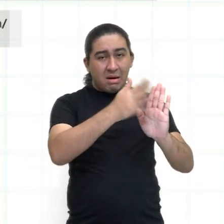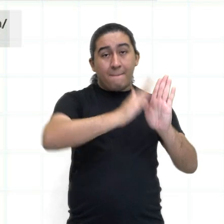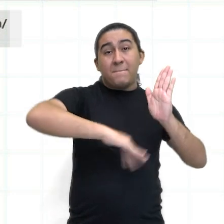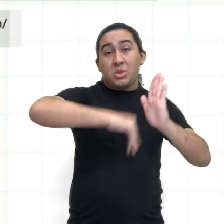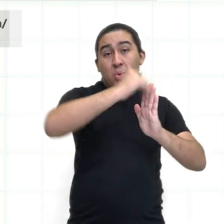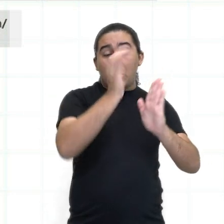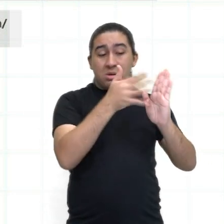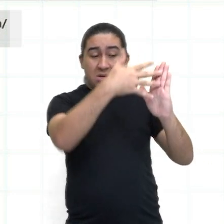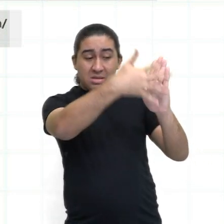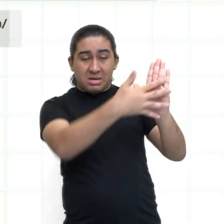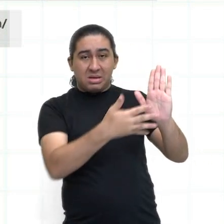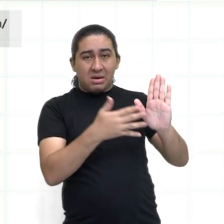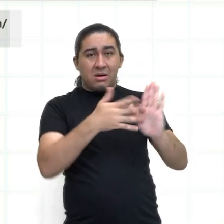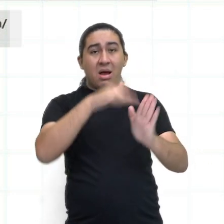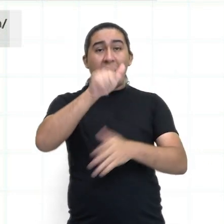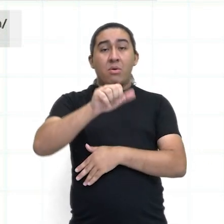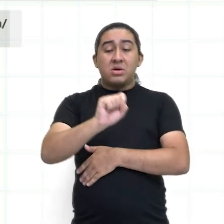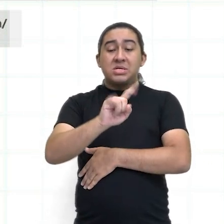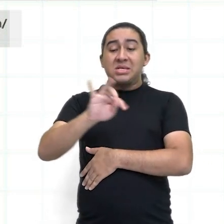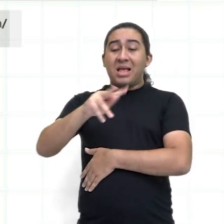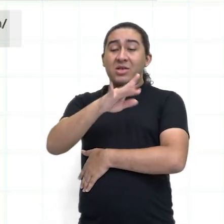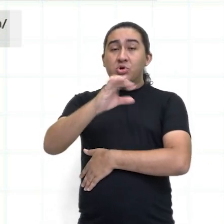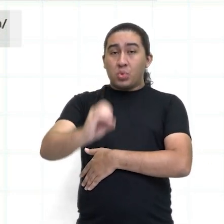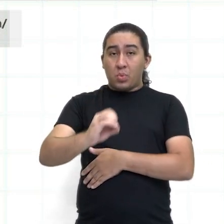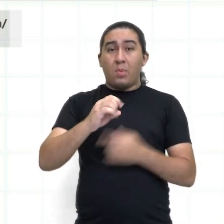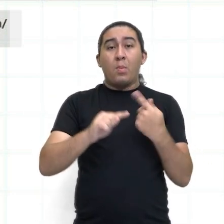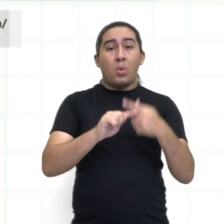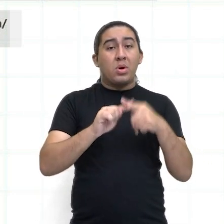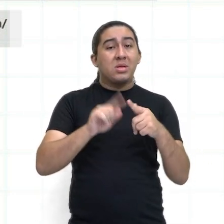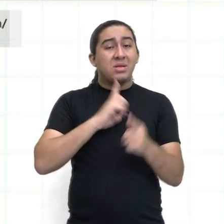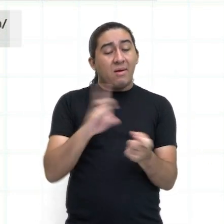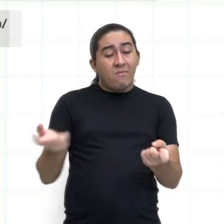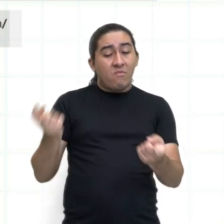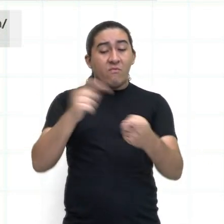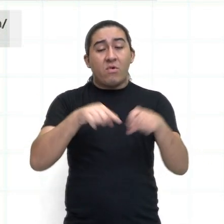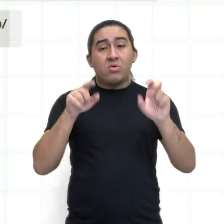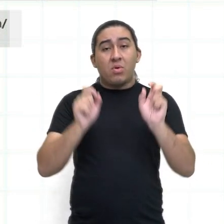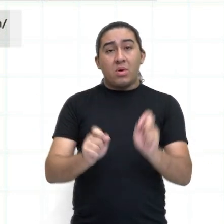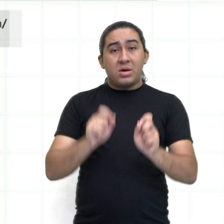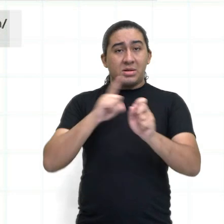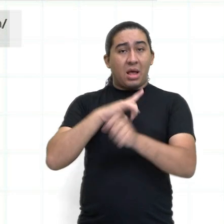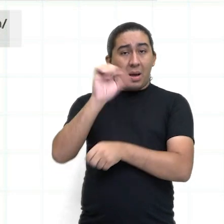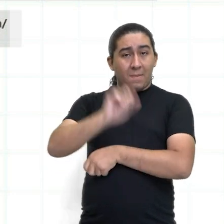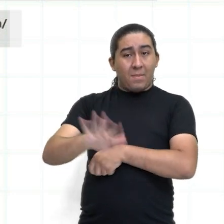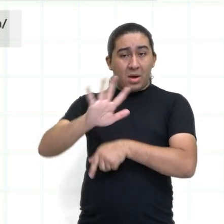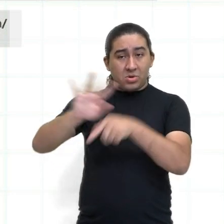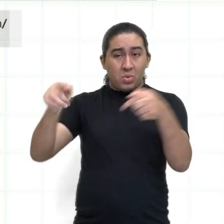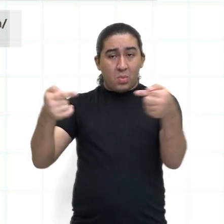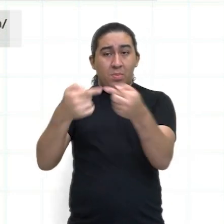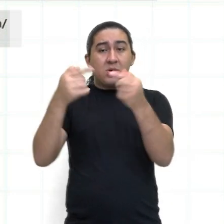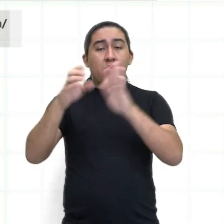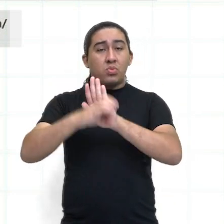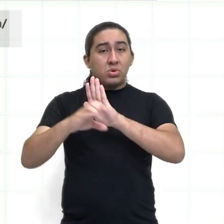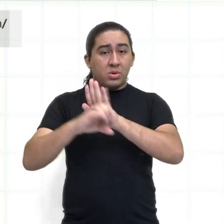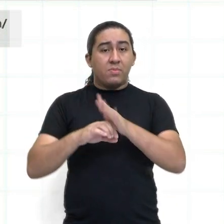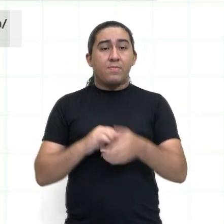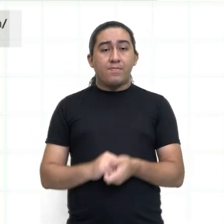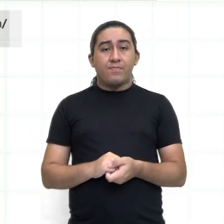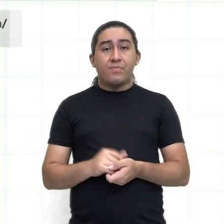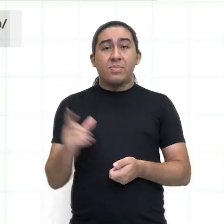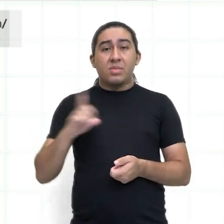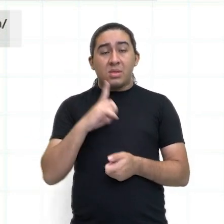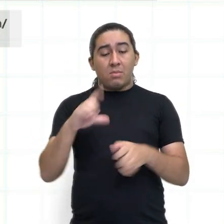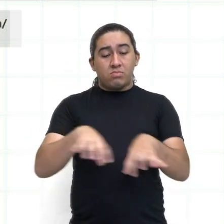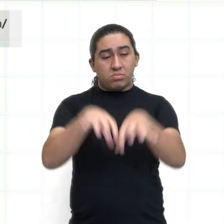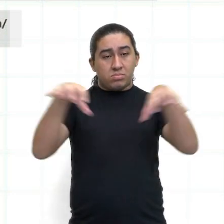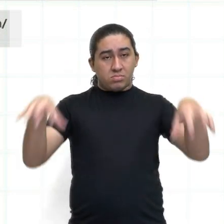cubismo sintético, quando eles retomam novamente a questão das imagens. Então, nós temos o